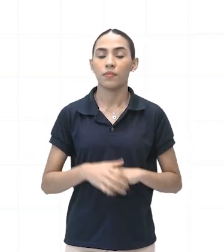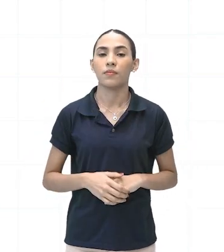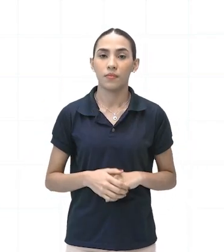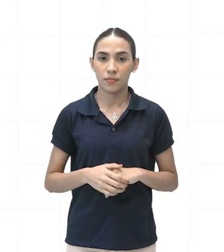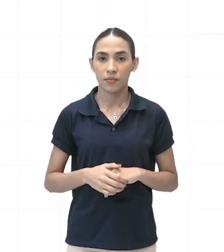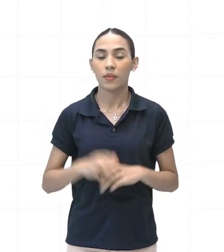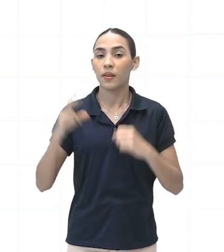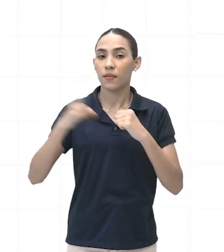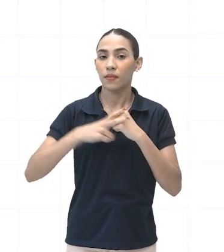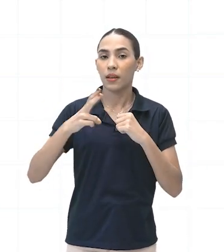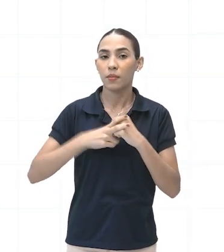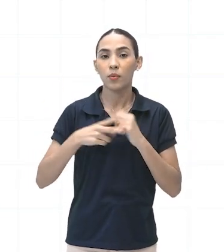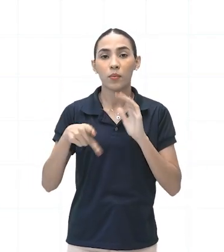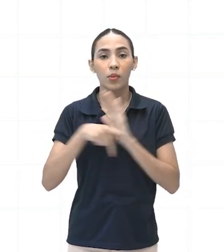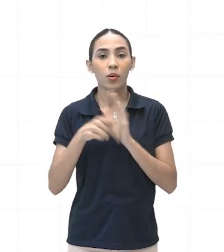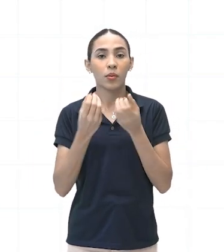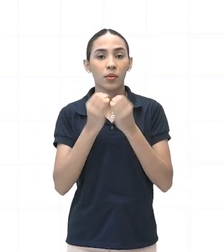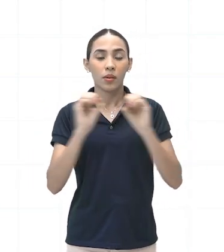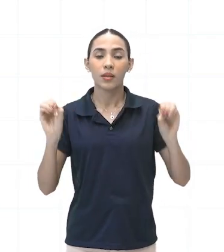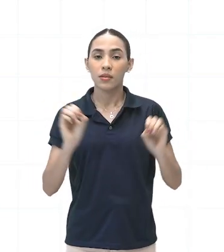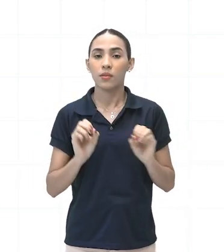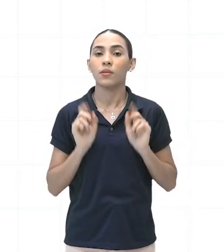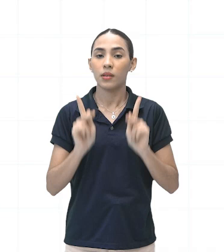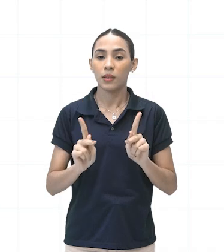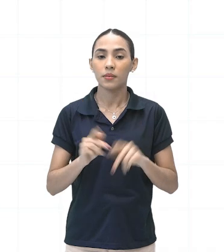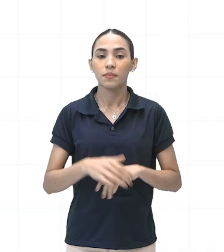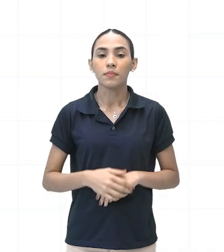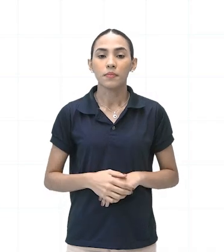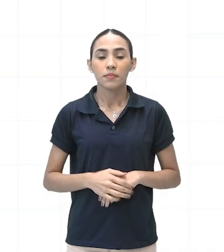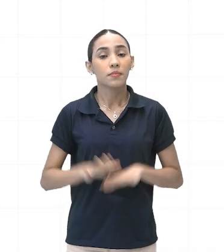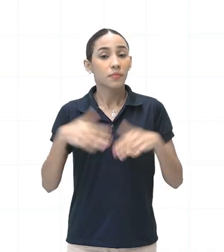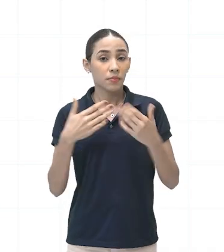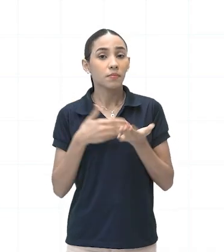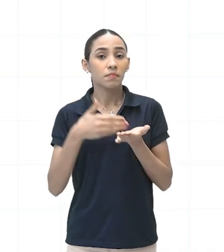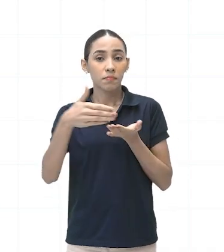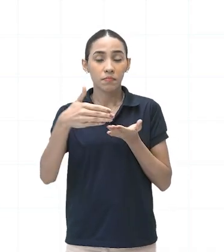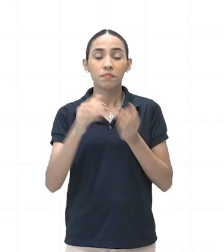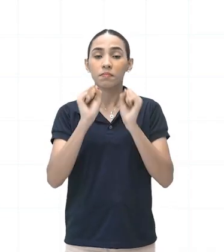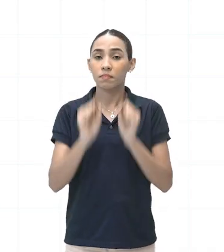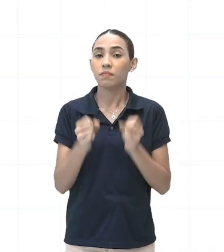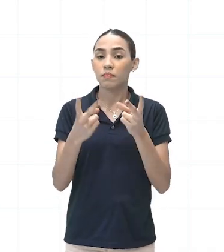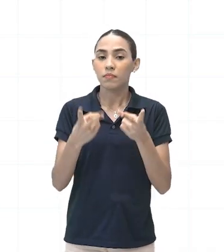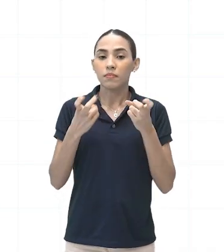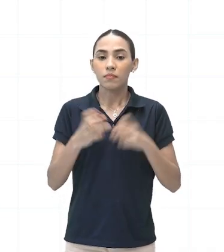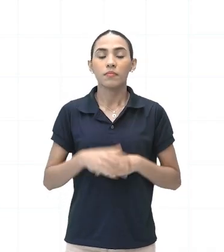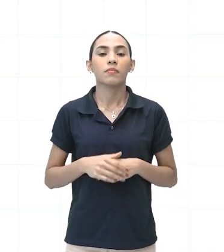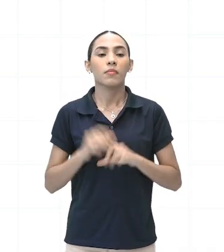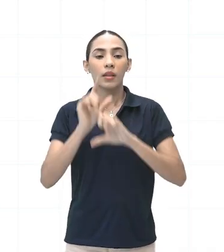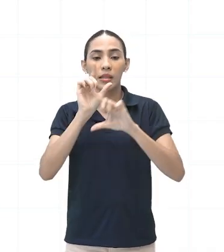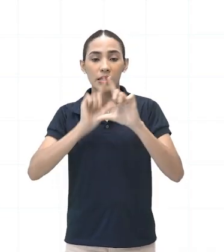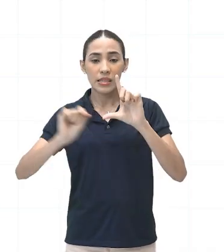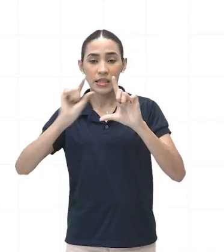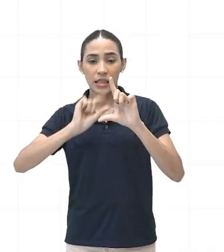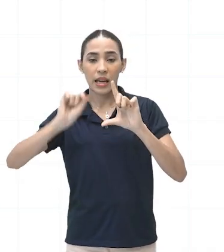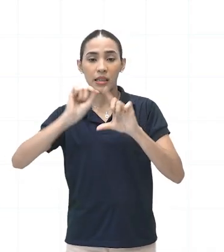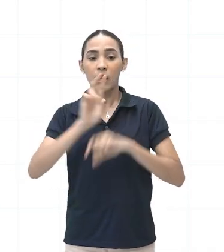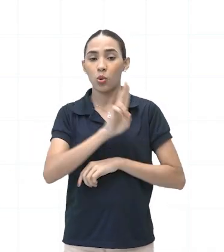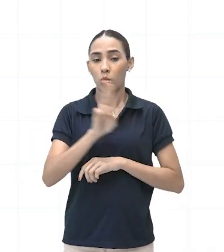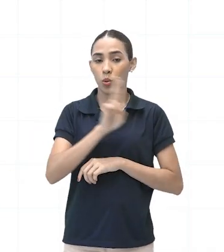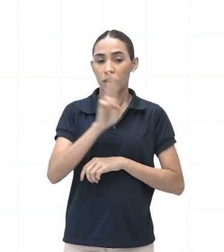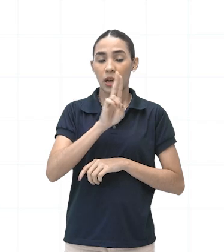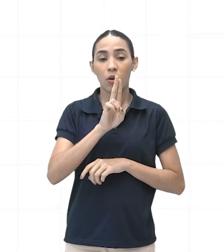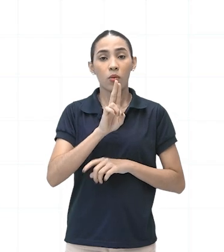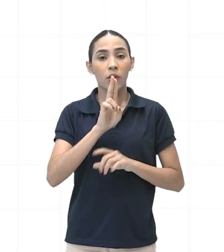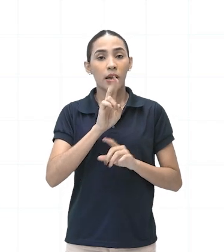nosso verbo da oração, ok? Então, você pode perceber aqui que o sintagma nominal corresponde